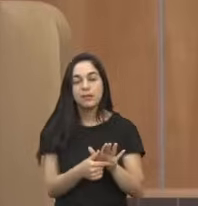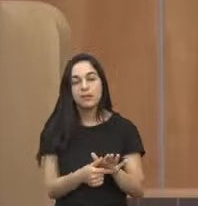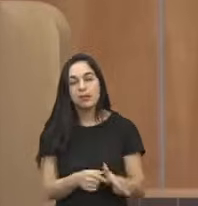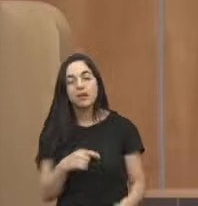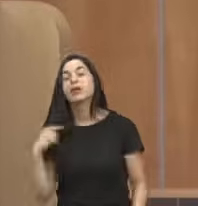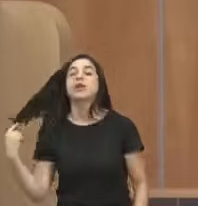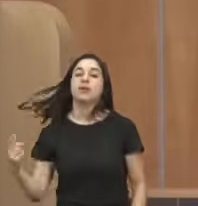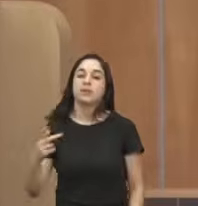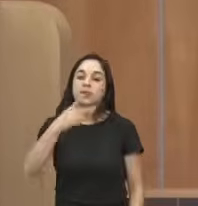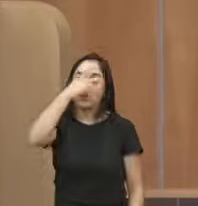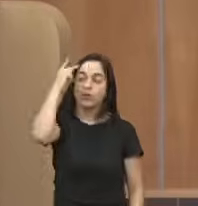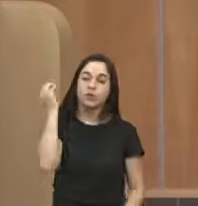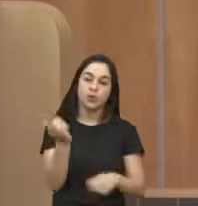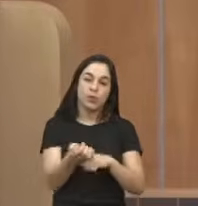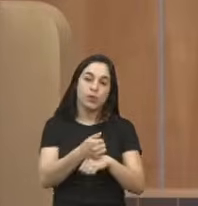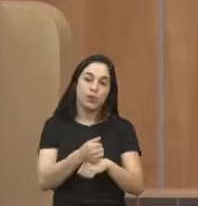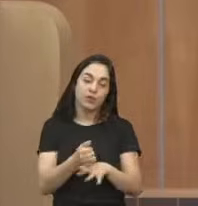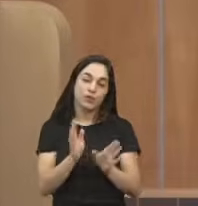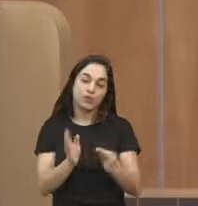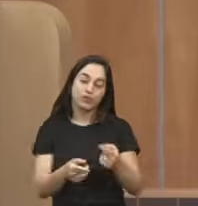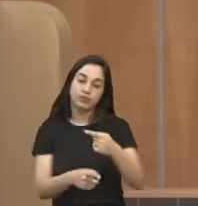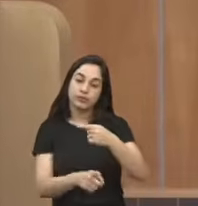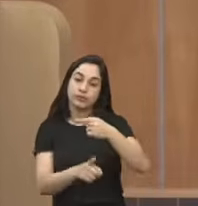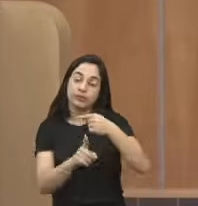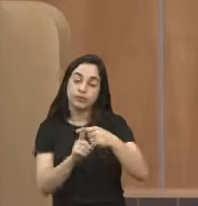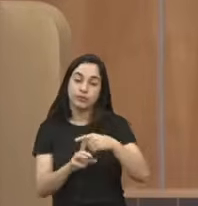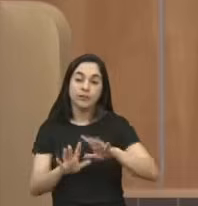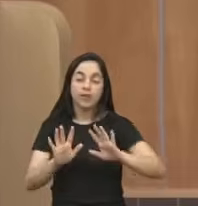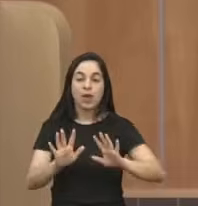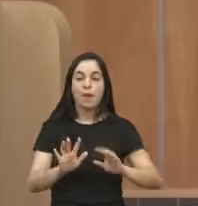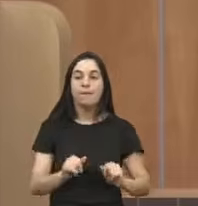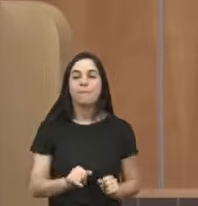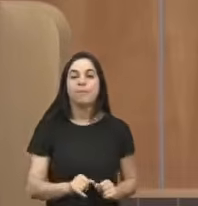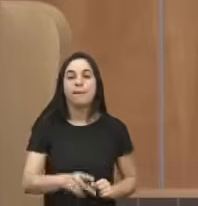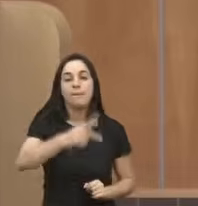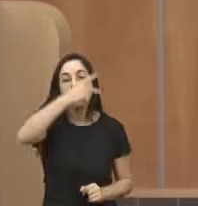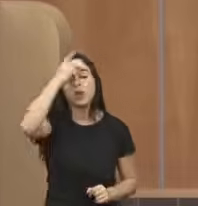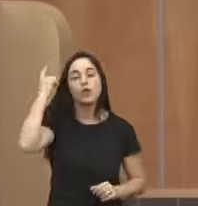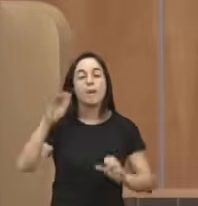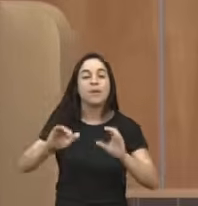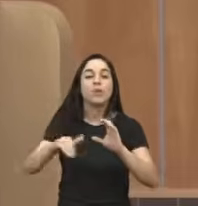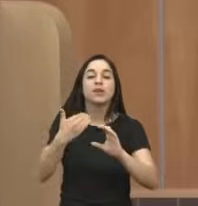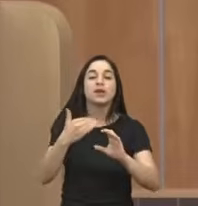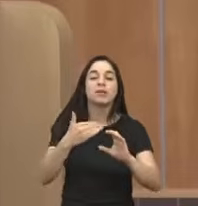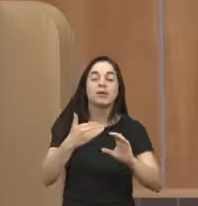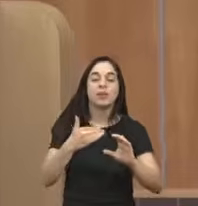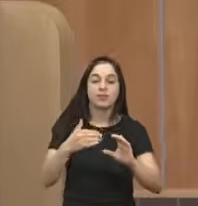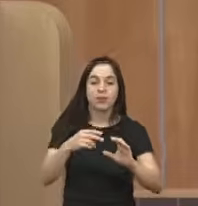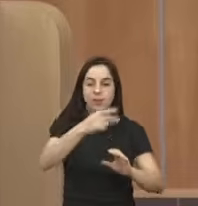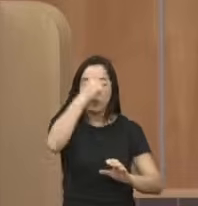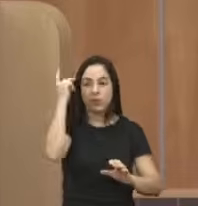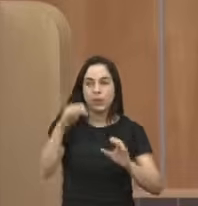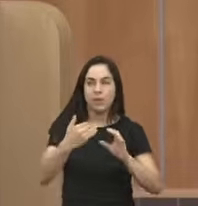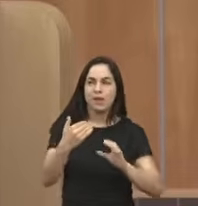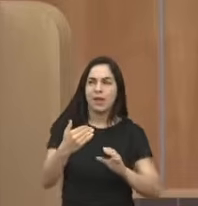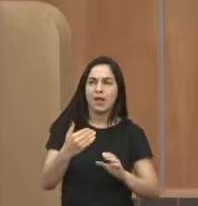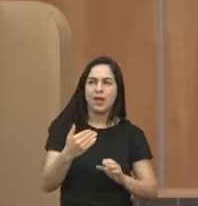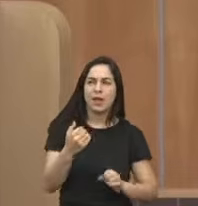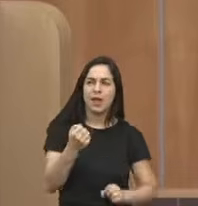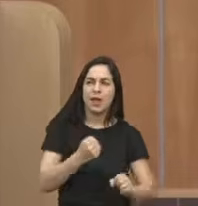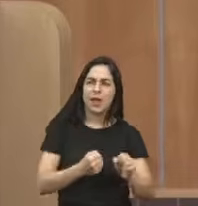achar que é brincadeira, mas não é. Uma pessoa mandou mensagem para mim, Valmir, no ano